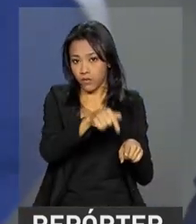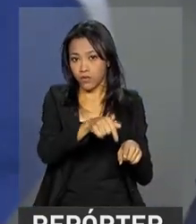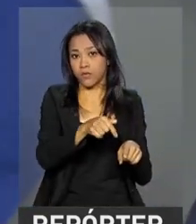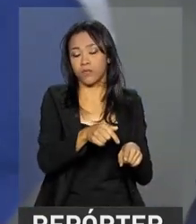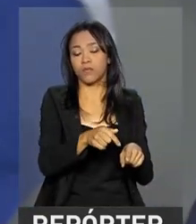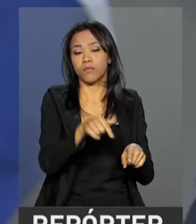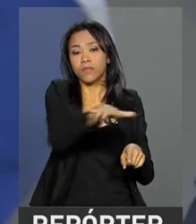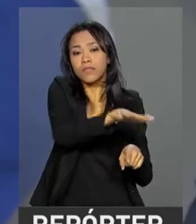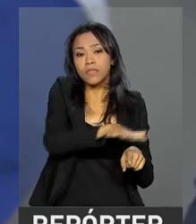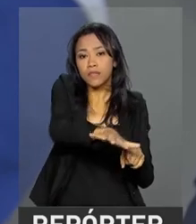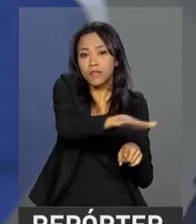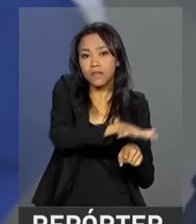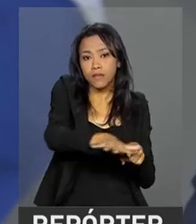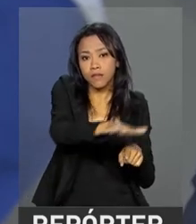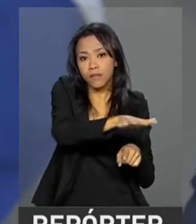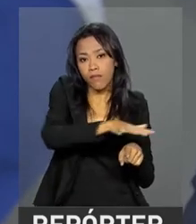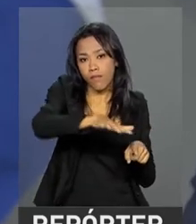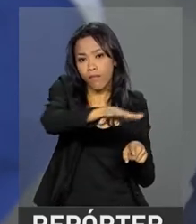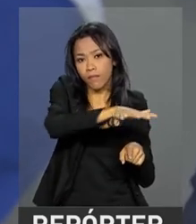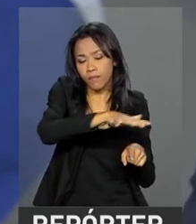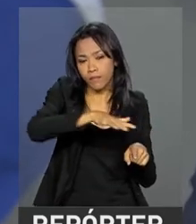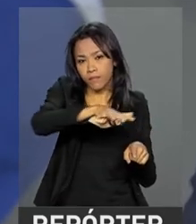na área